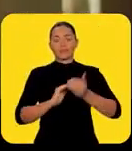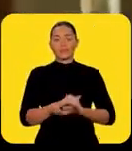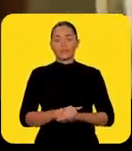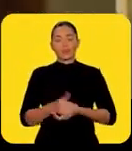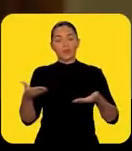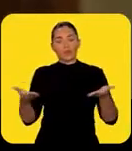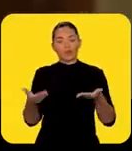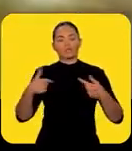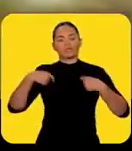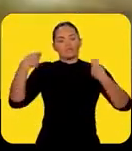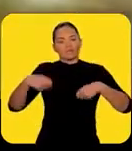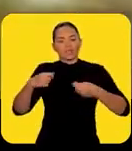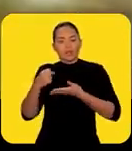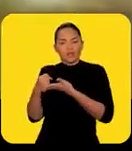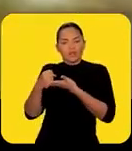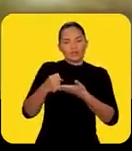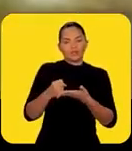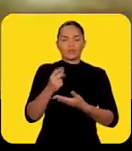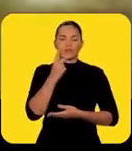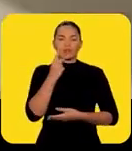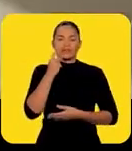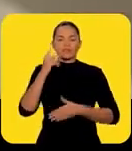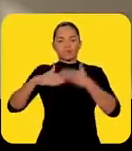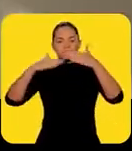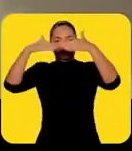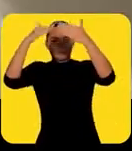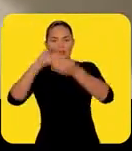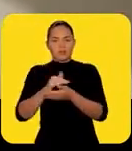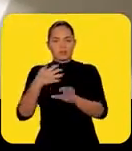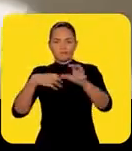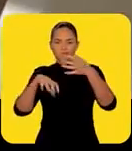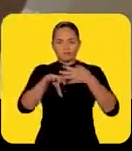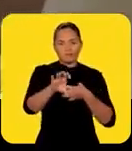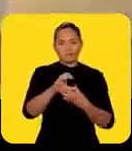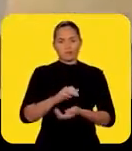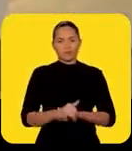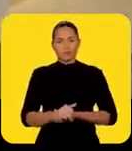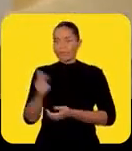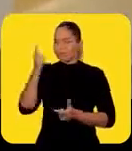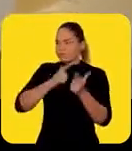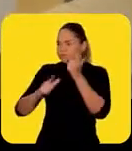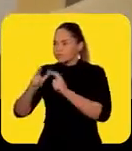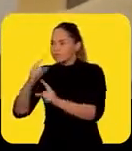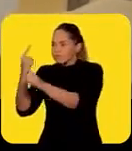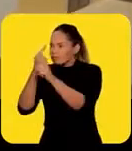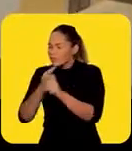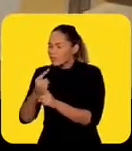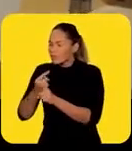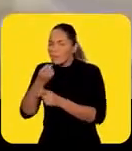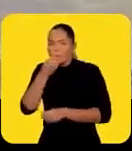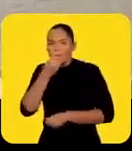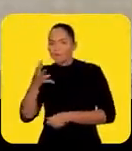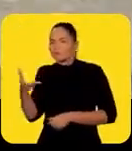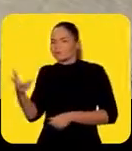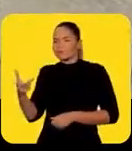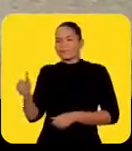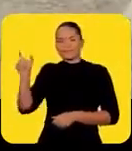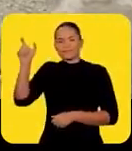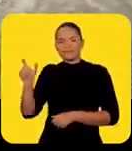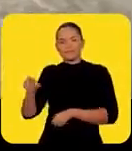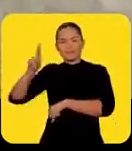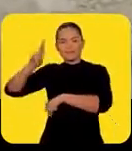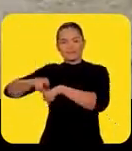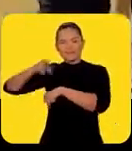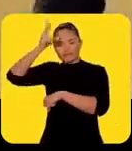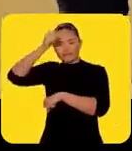quero e preciso devolver para Fortaleza o que ela me deu. Aprofundar os ganhos e as conquistas que foram feitas brilhantemente pelo